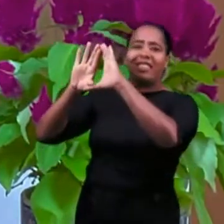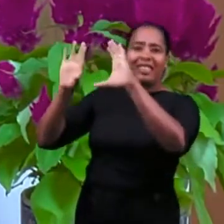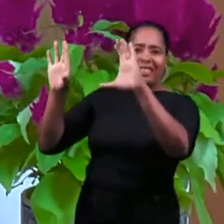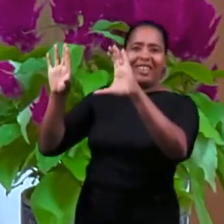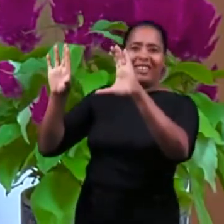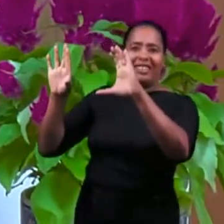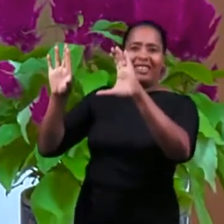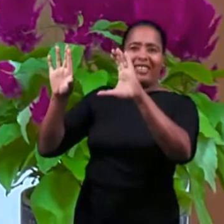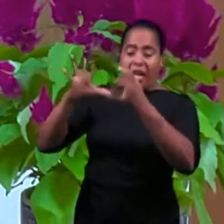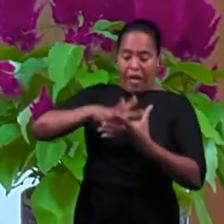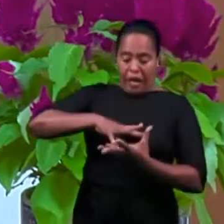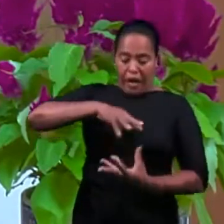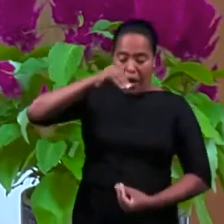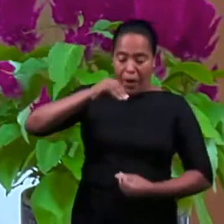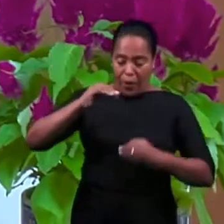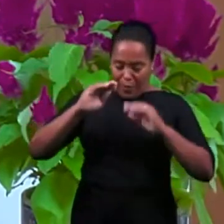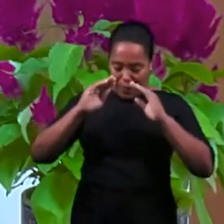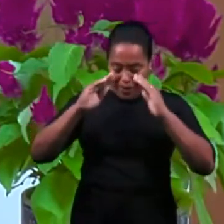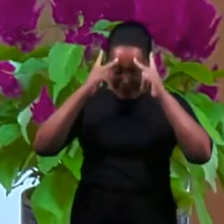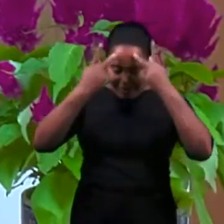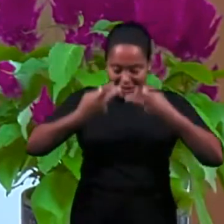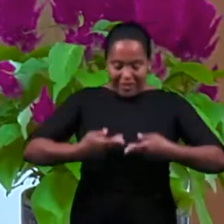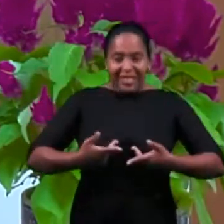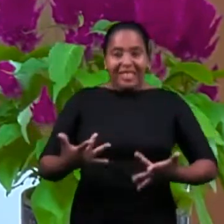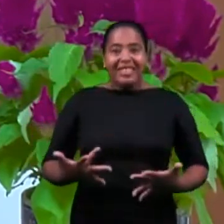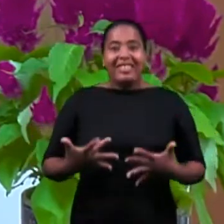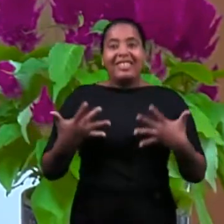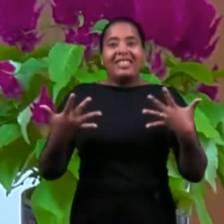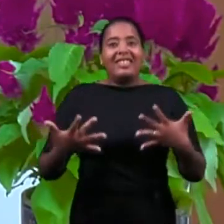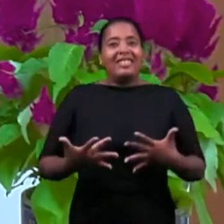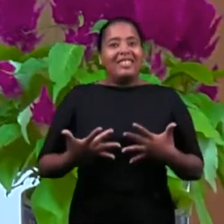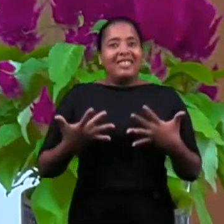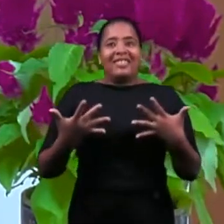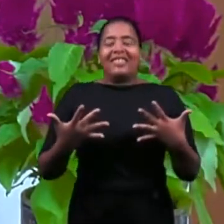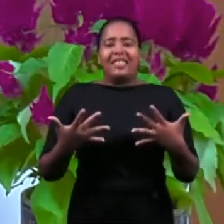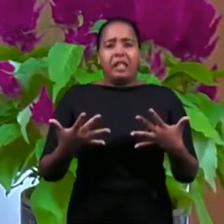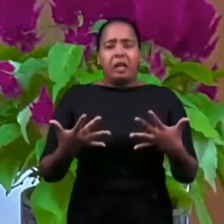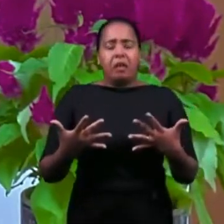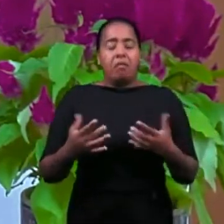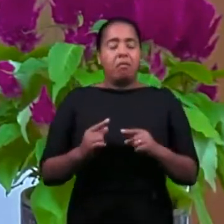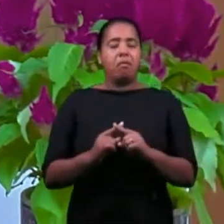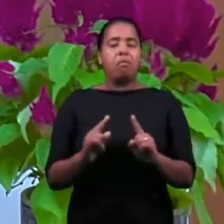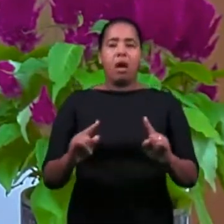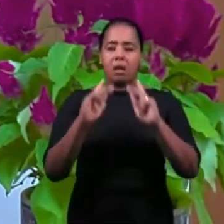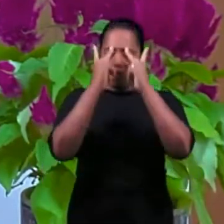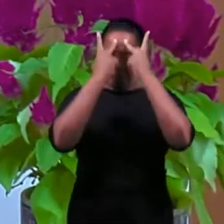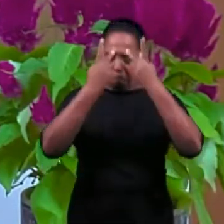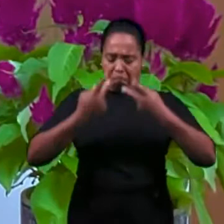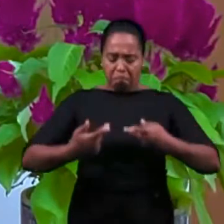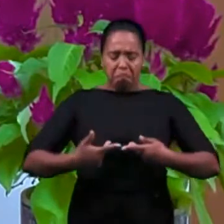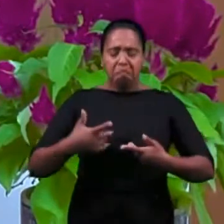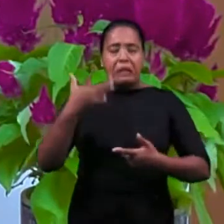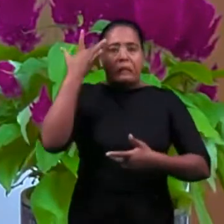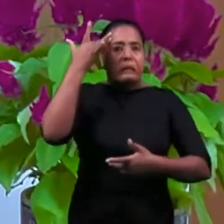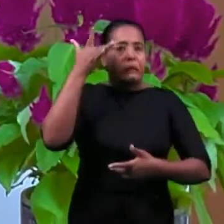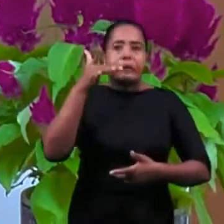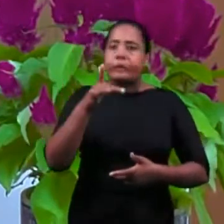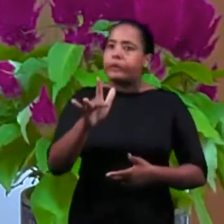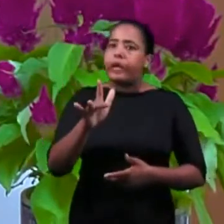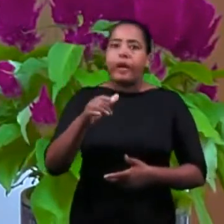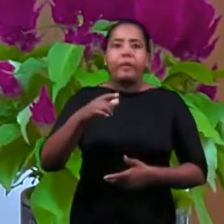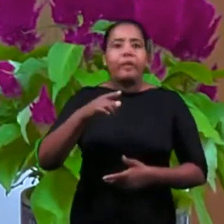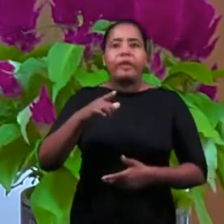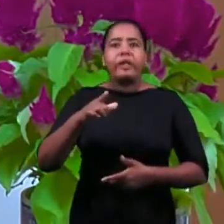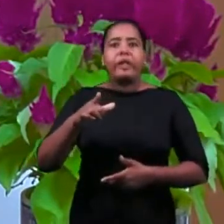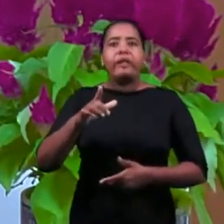homem. E o homem não sabe que ele tem essa grande bênção na sua vida. Ele não sabe